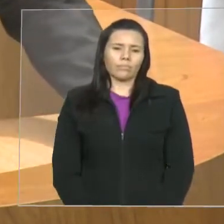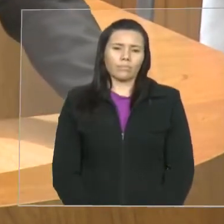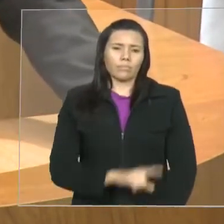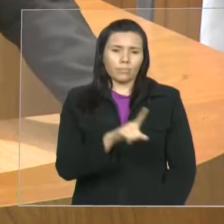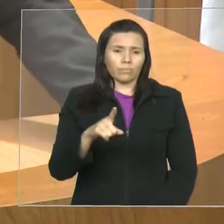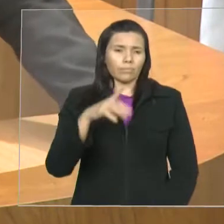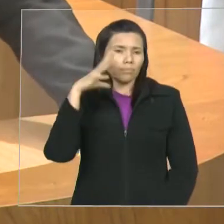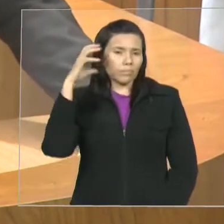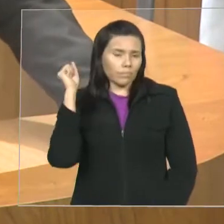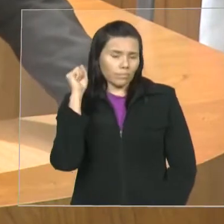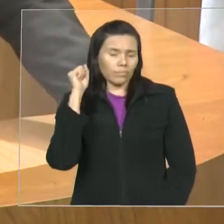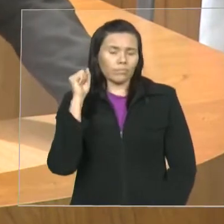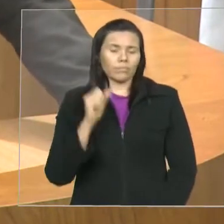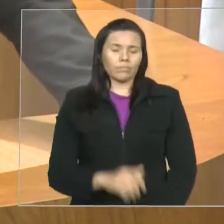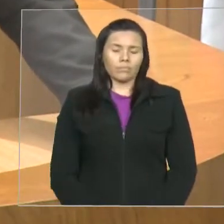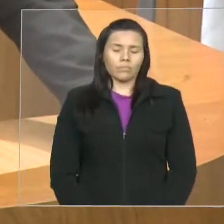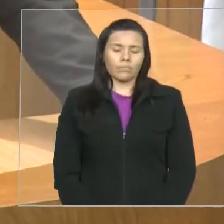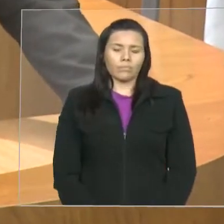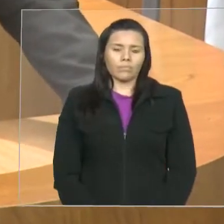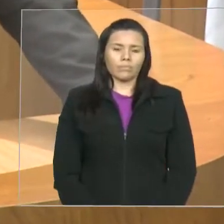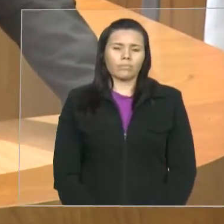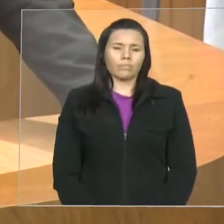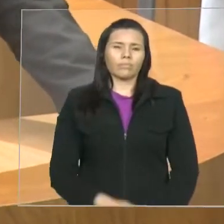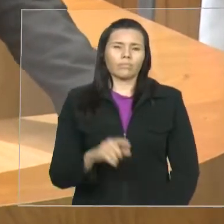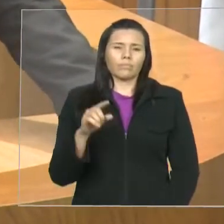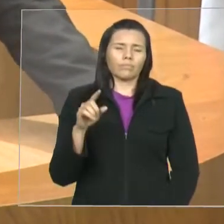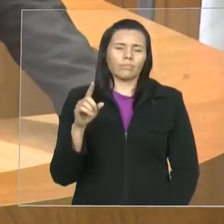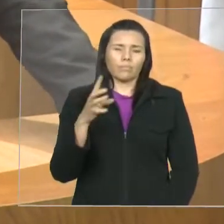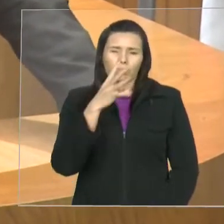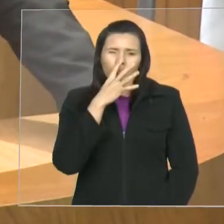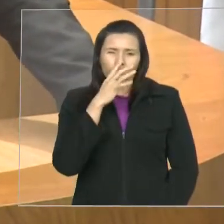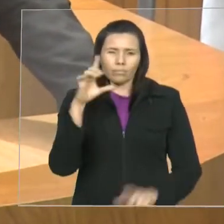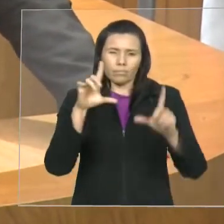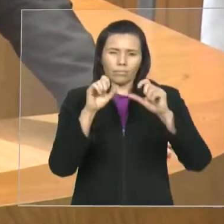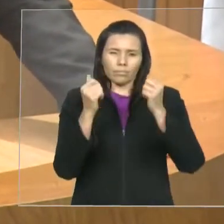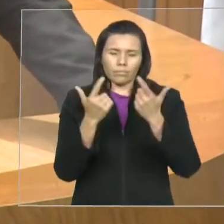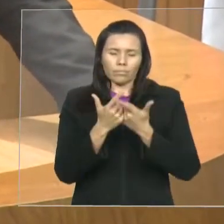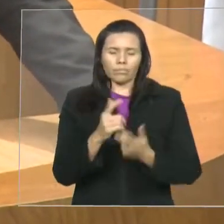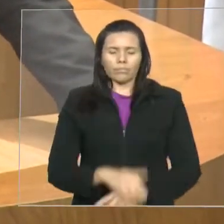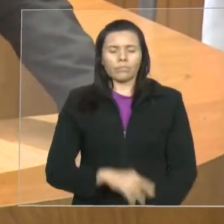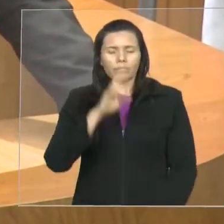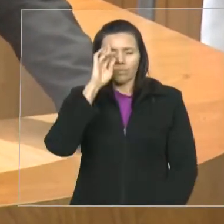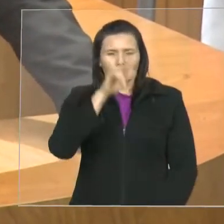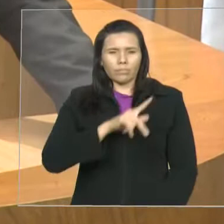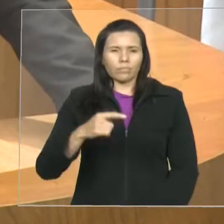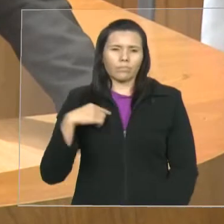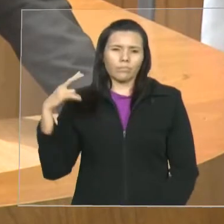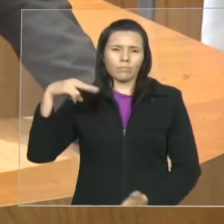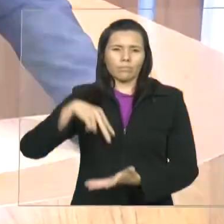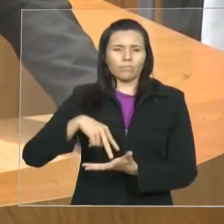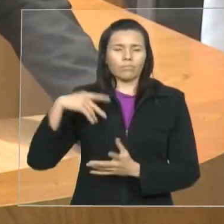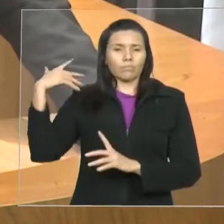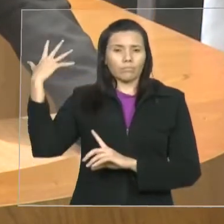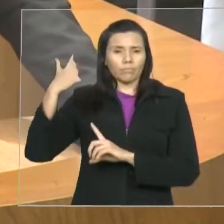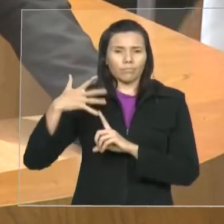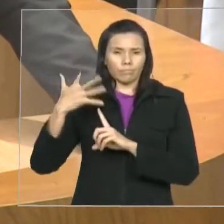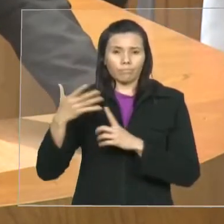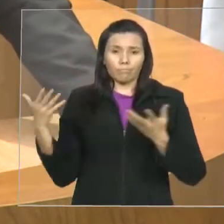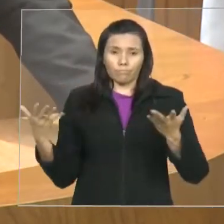presidente eu subo a esta tribuna no dia de hoje para